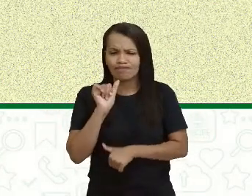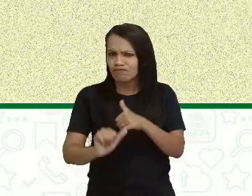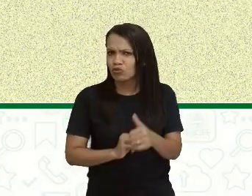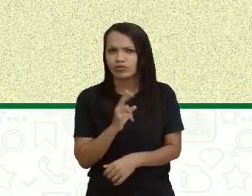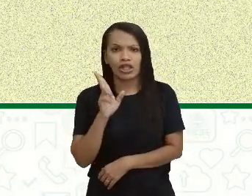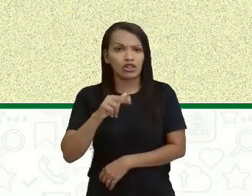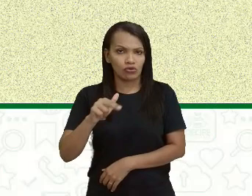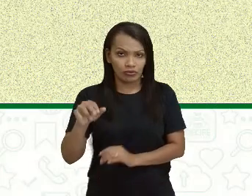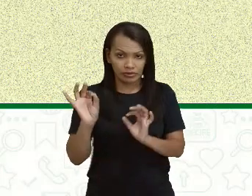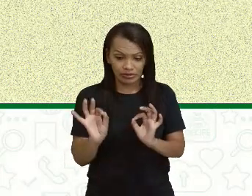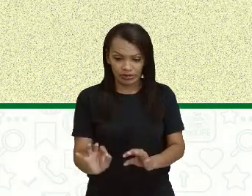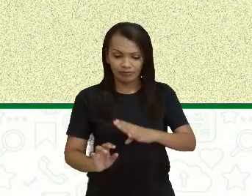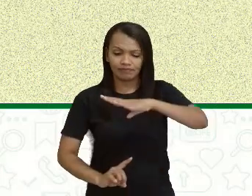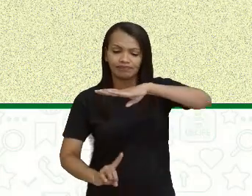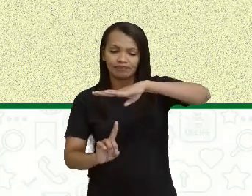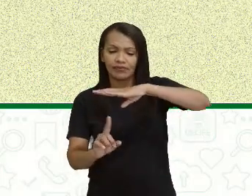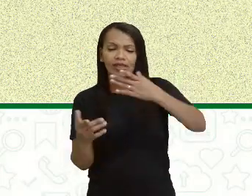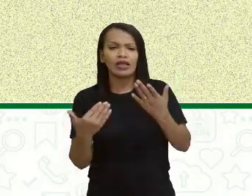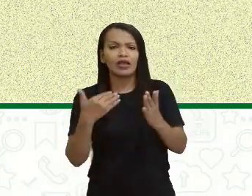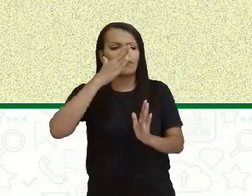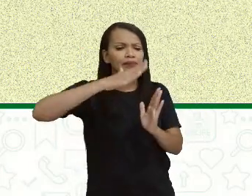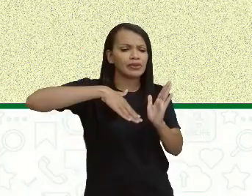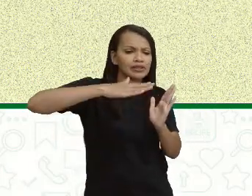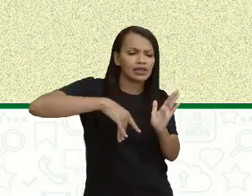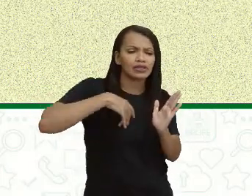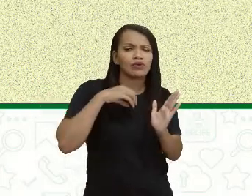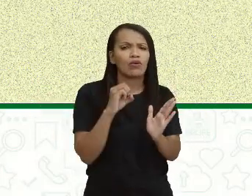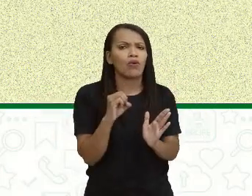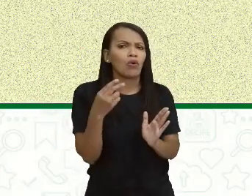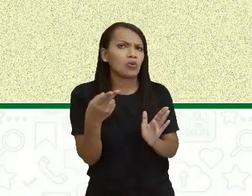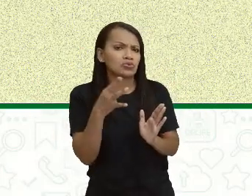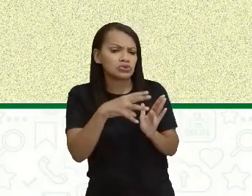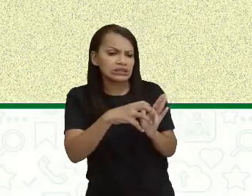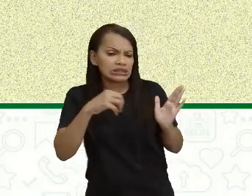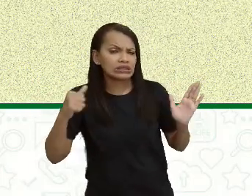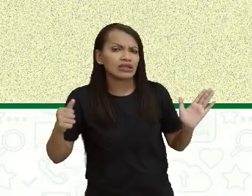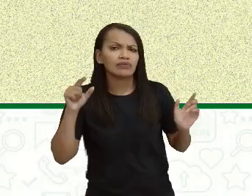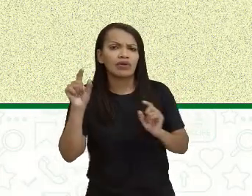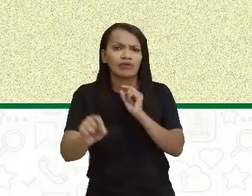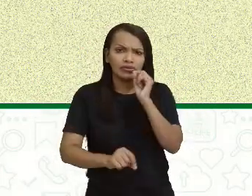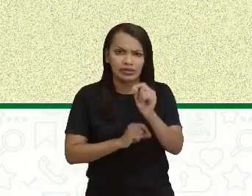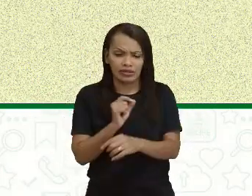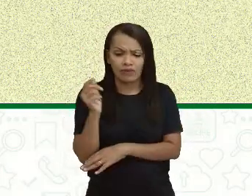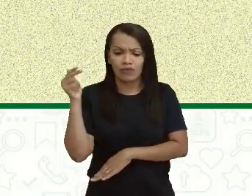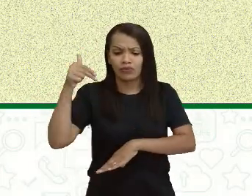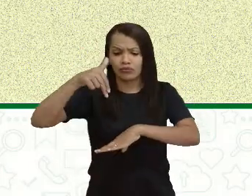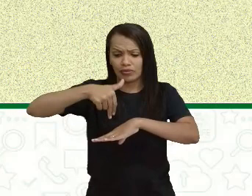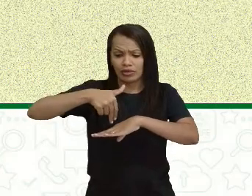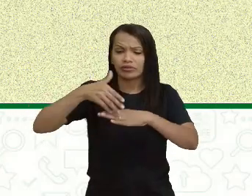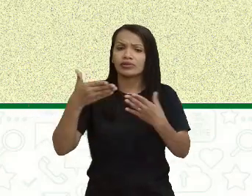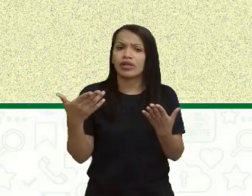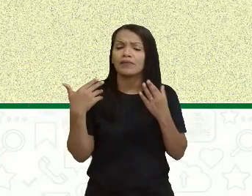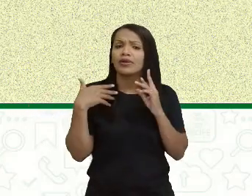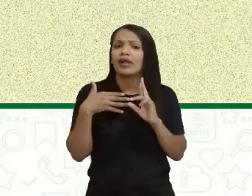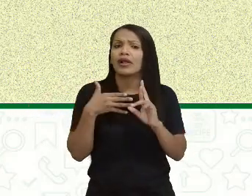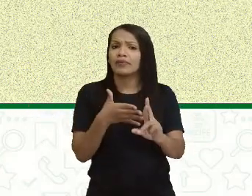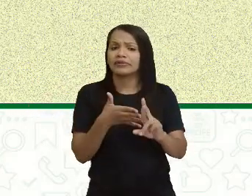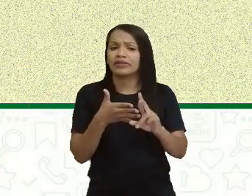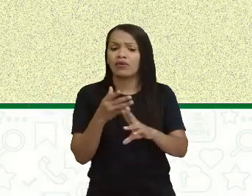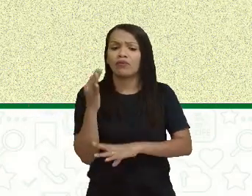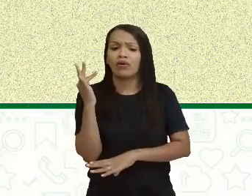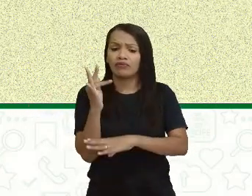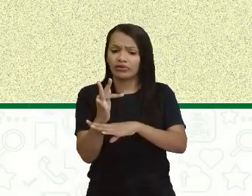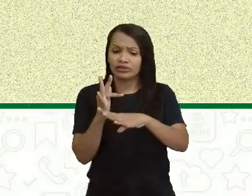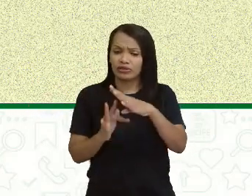E a parte que eu estou pintando, ou que eu estou separando, é o numerador. Para representar uma